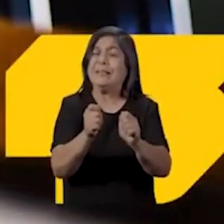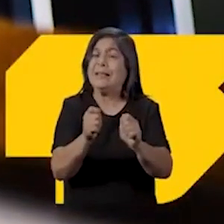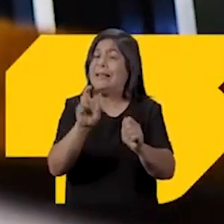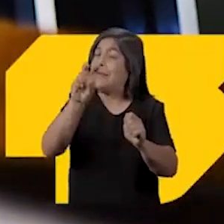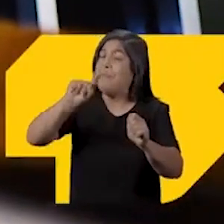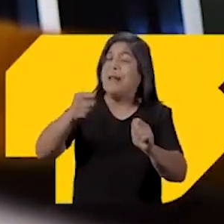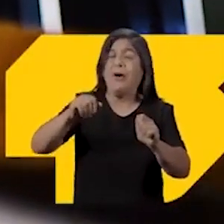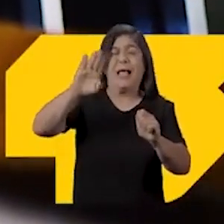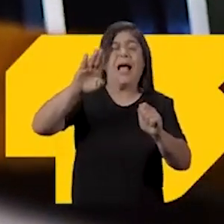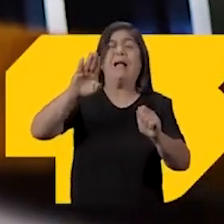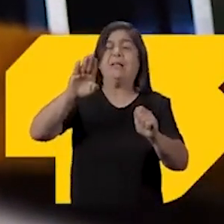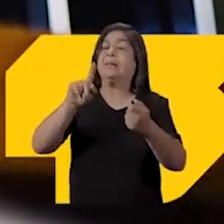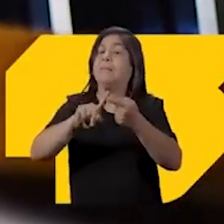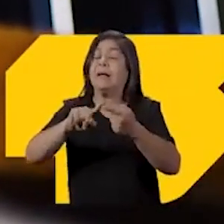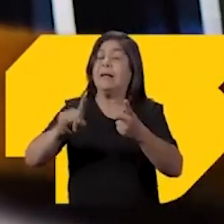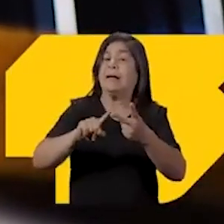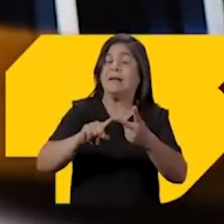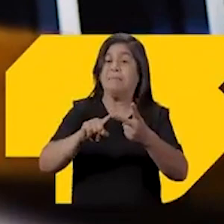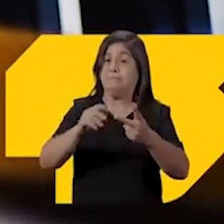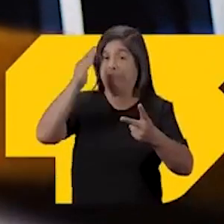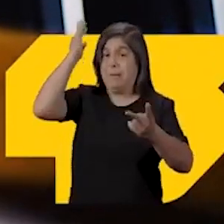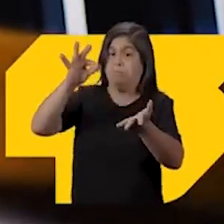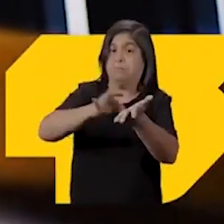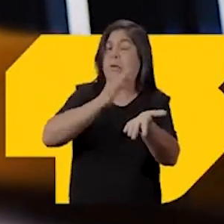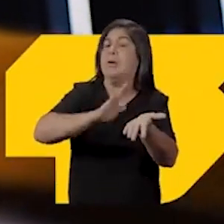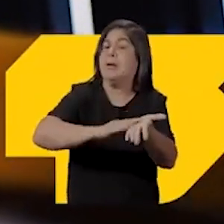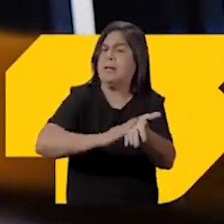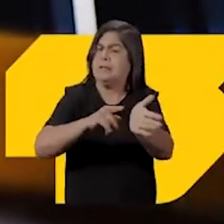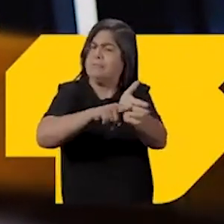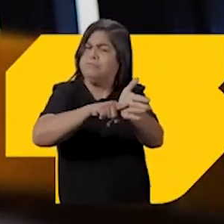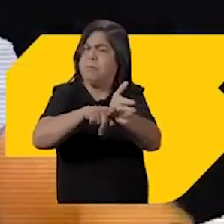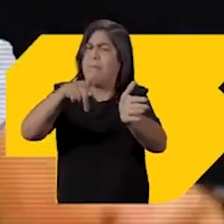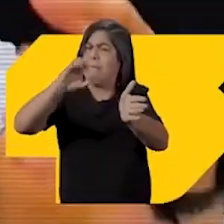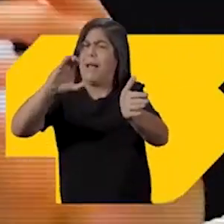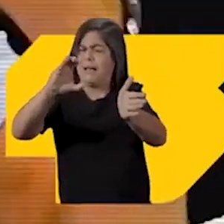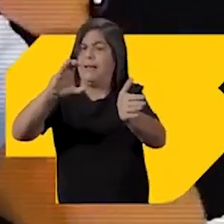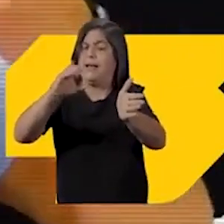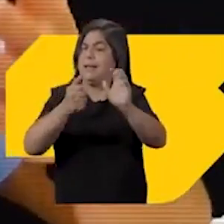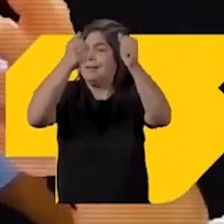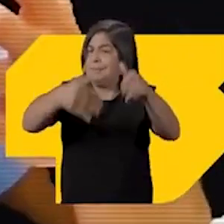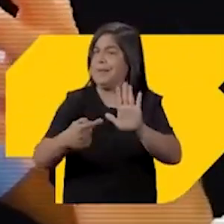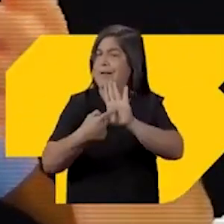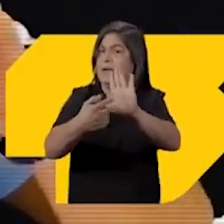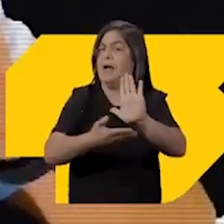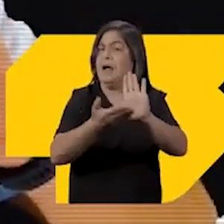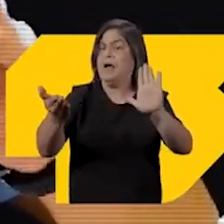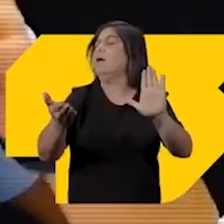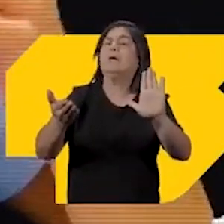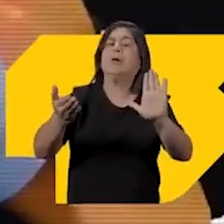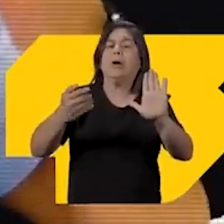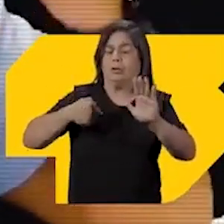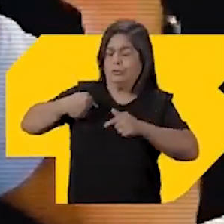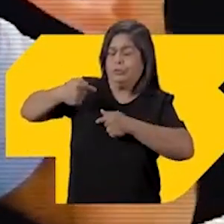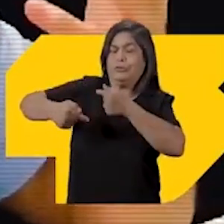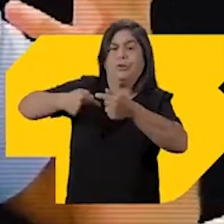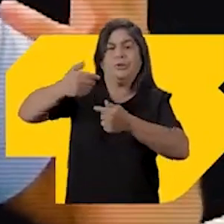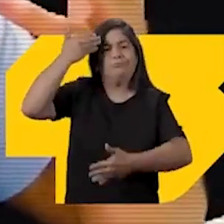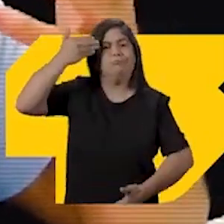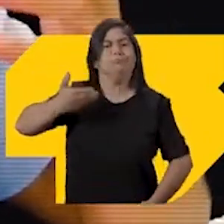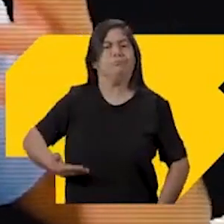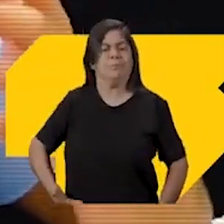é também autor da PEC dos penduricalhos. Olha o que ele diz sobre isso. Eu faço parte de uma geração que não acha que a